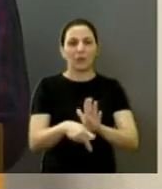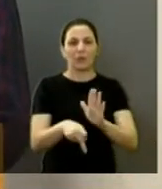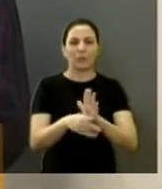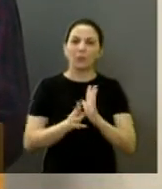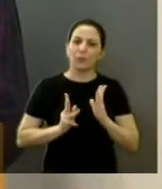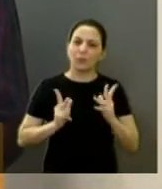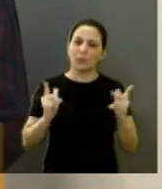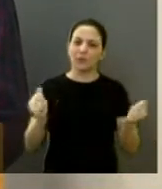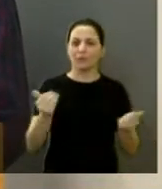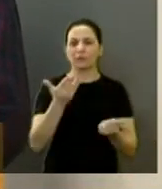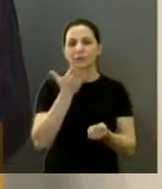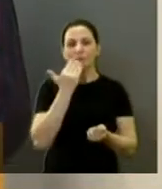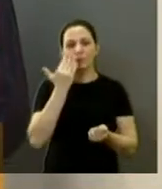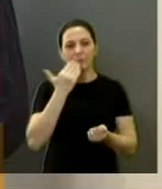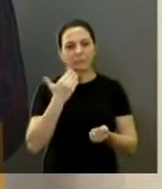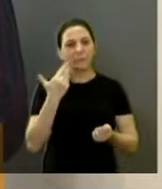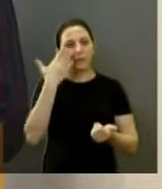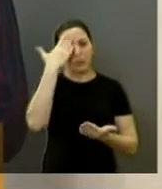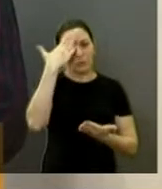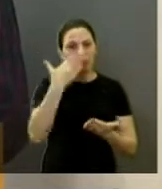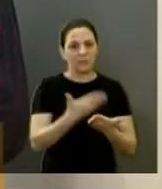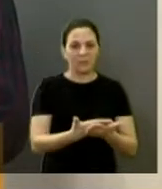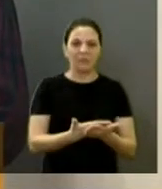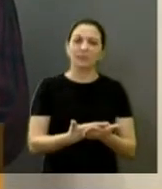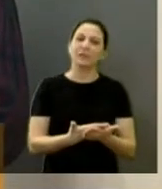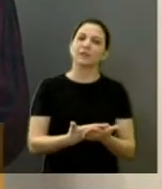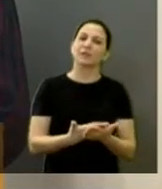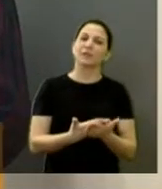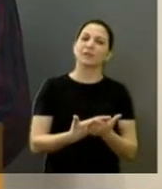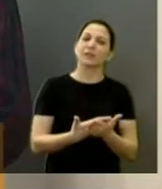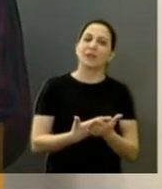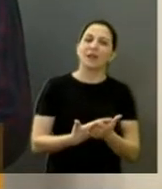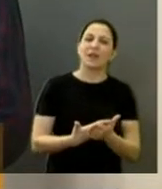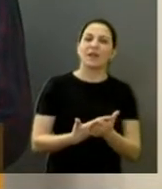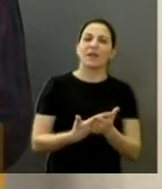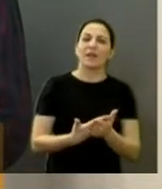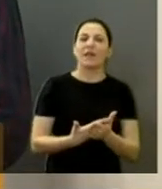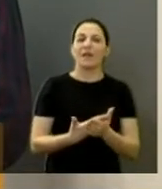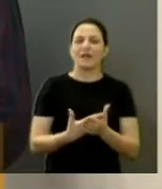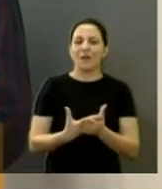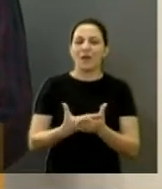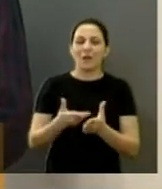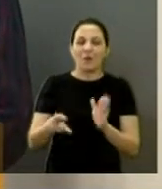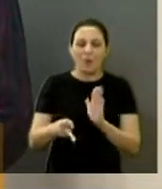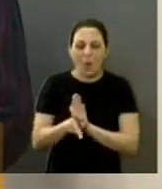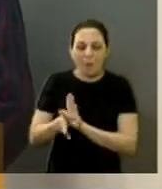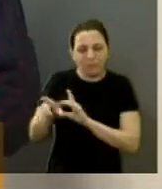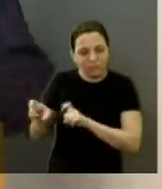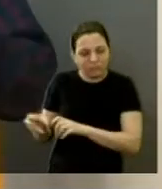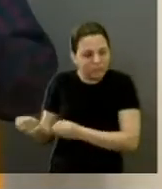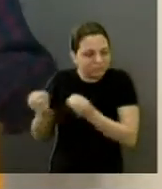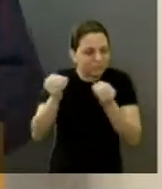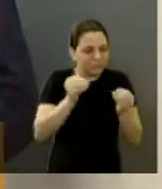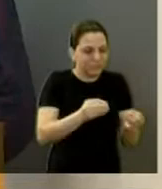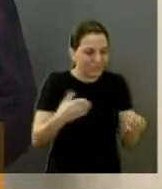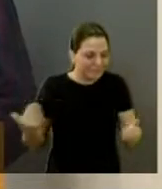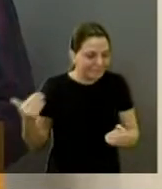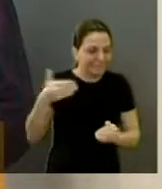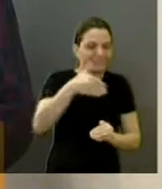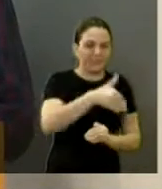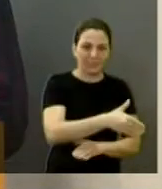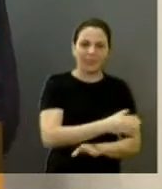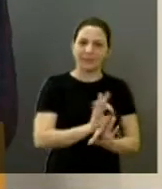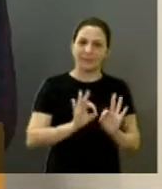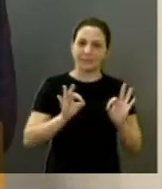merenda com certeza não relatado mas produto fresco vindo do campo é isso que a gente quer cada dia nessa